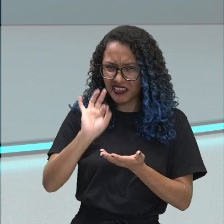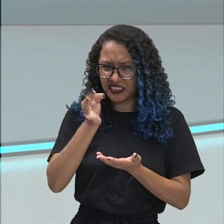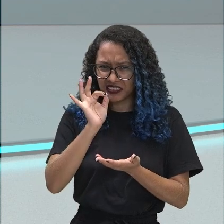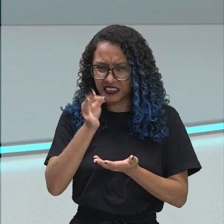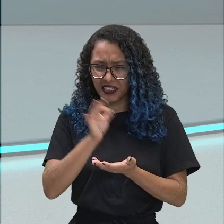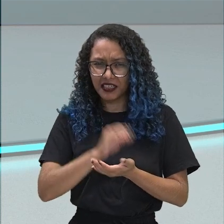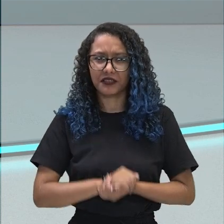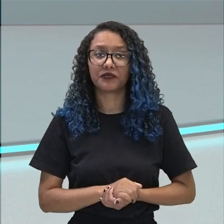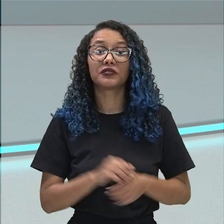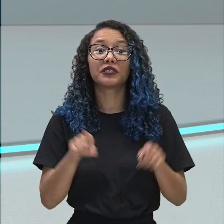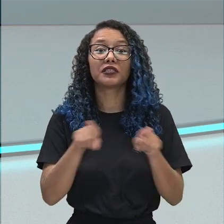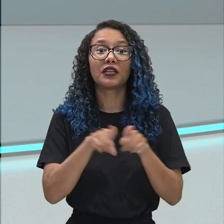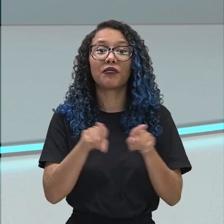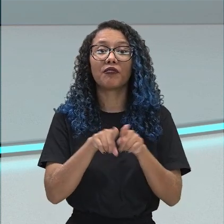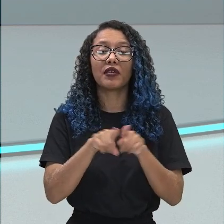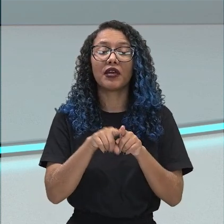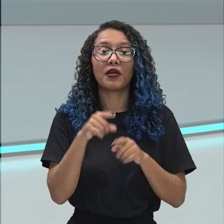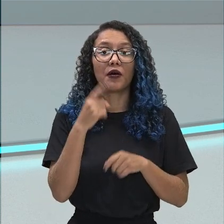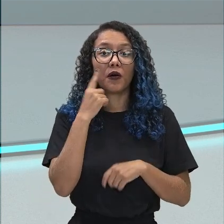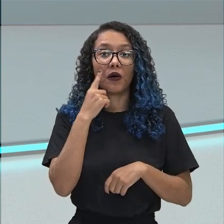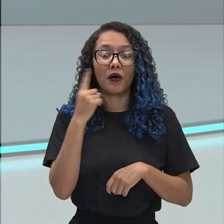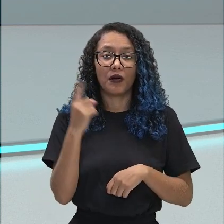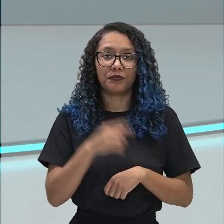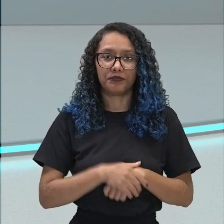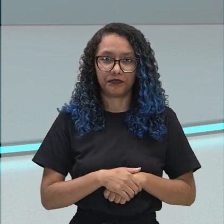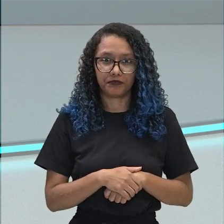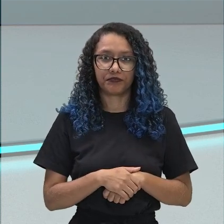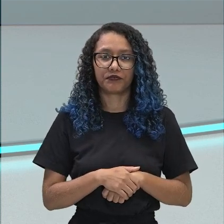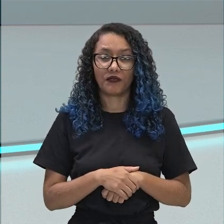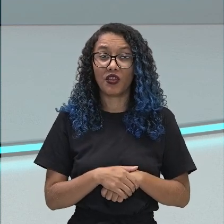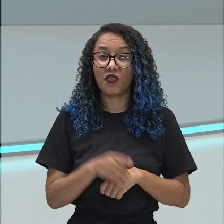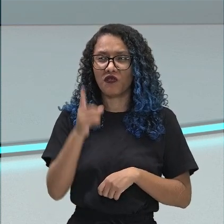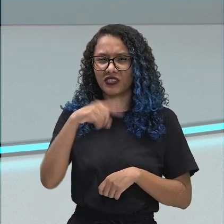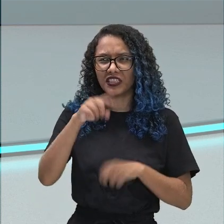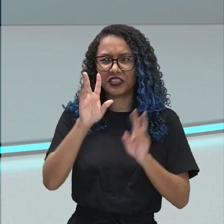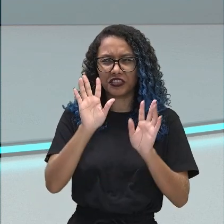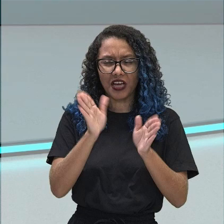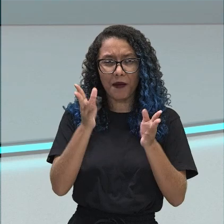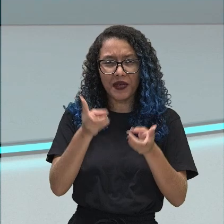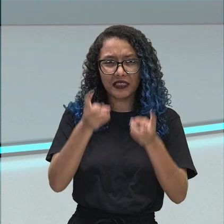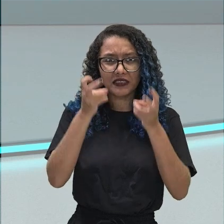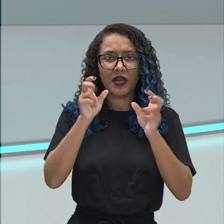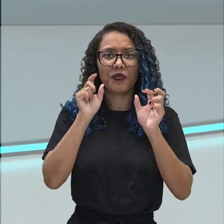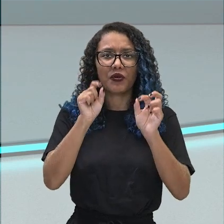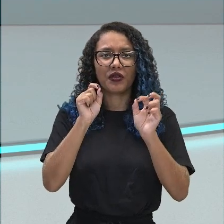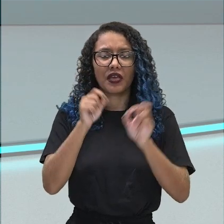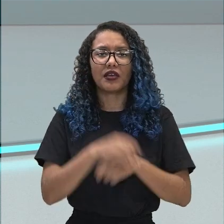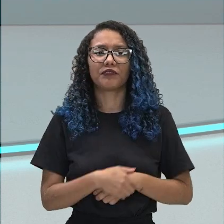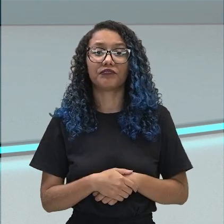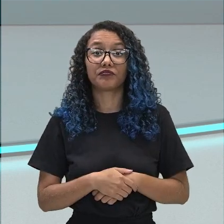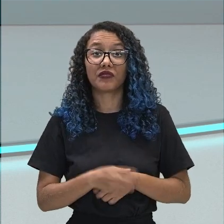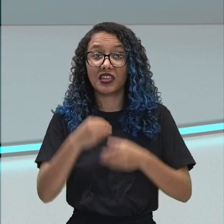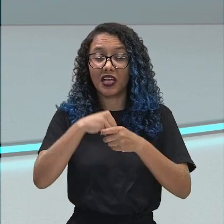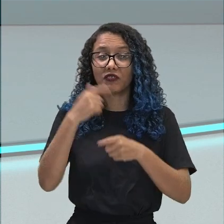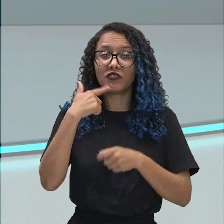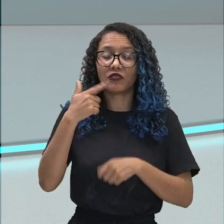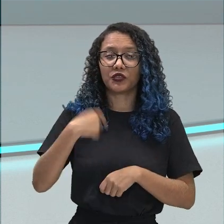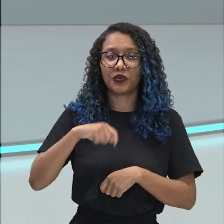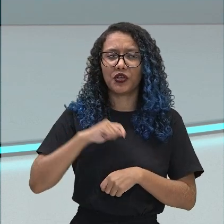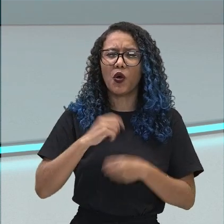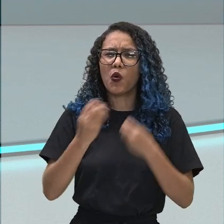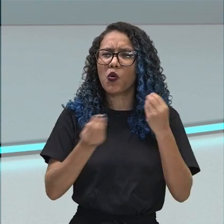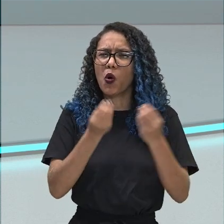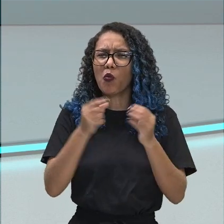olha aí que interessante, pessoal. De cara vocês já estão vendo. Olha aqui na língua espanhola como é interessante a forma de fazer a